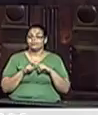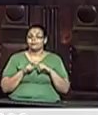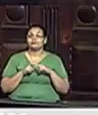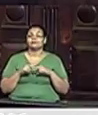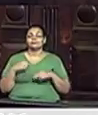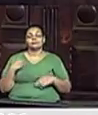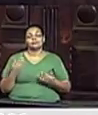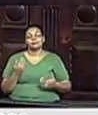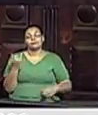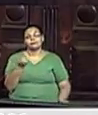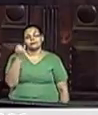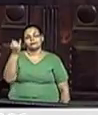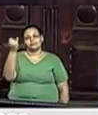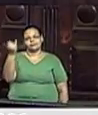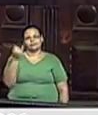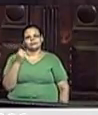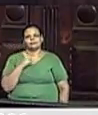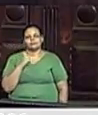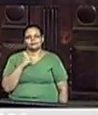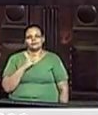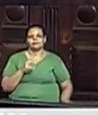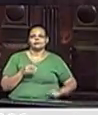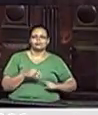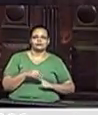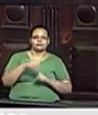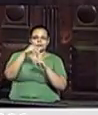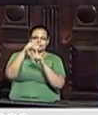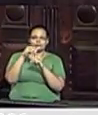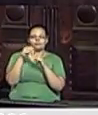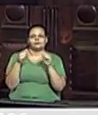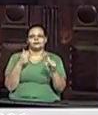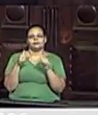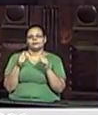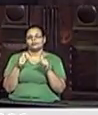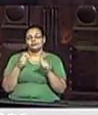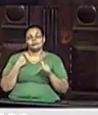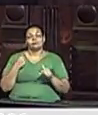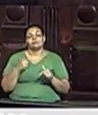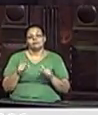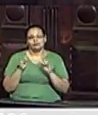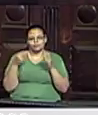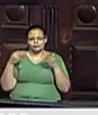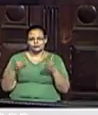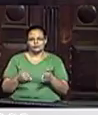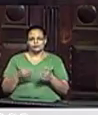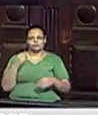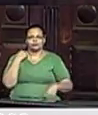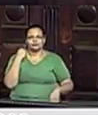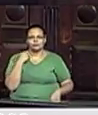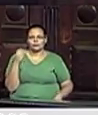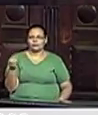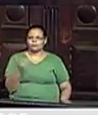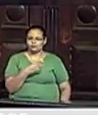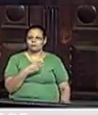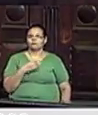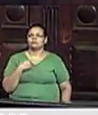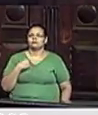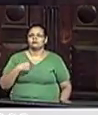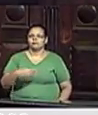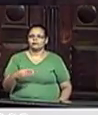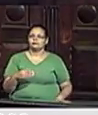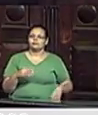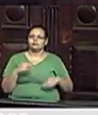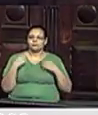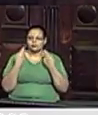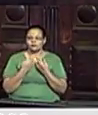muito importante, tivemos a representação de trabalhadores do setor bancário e vamos avançar em novas audiências, quem sabe até regionalizadas, que